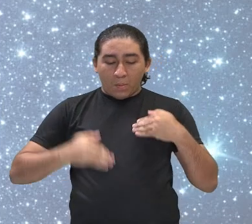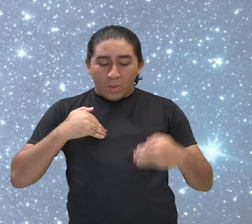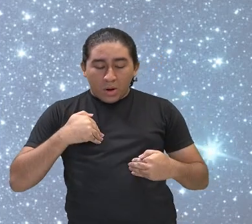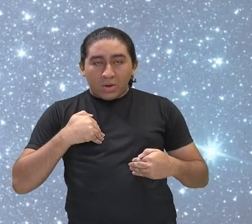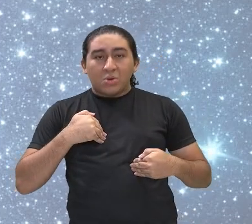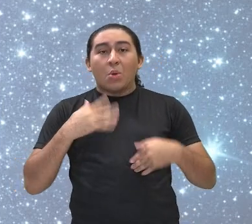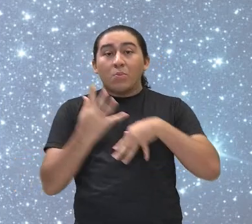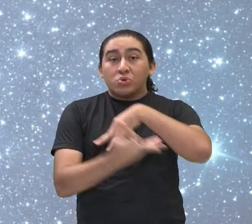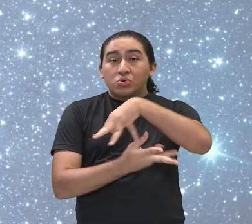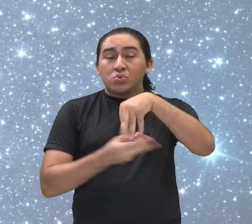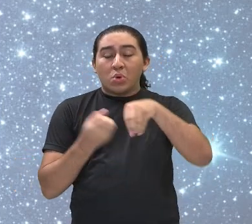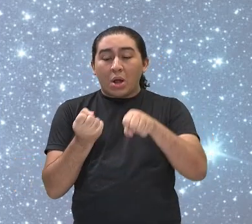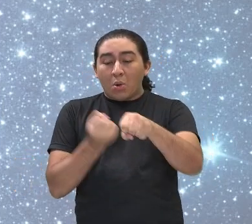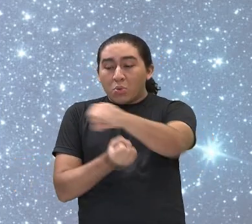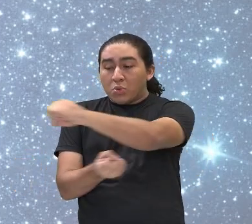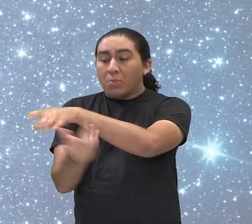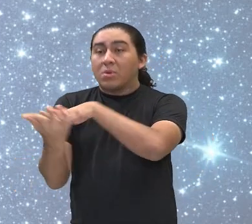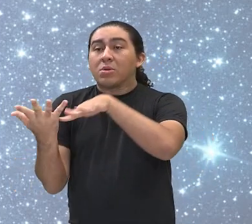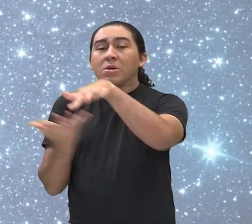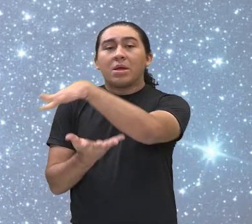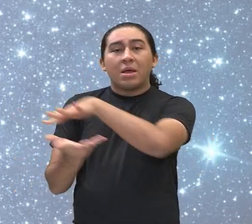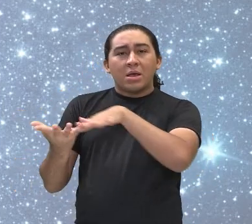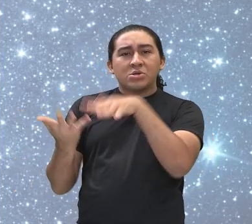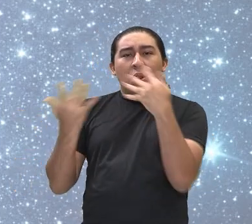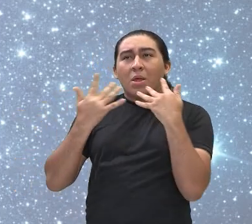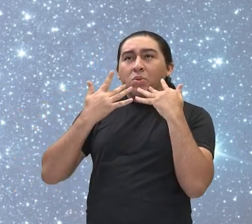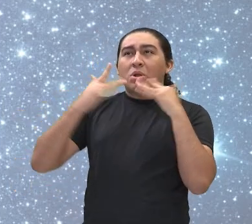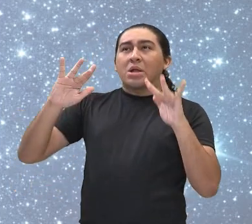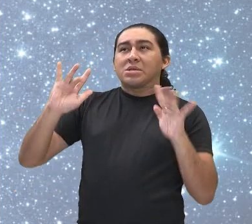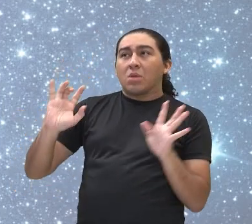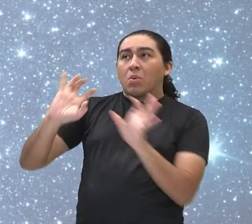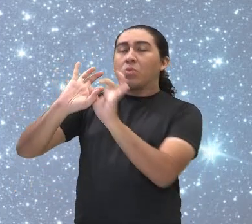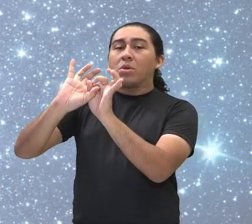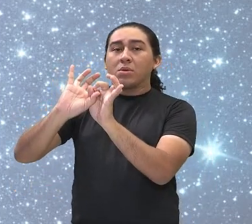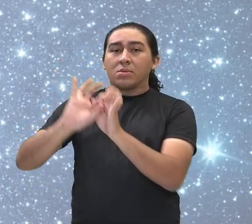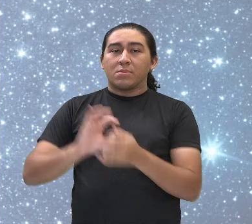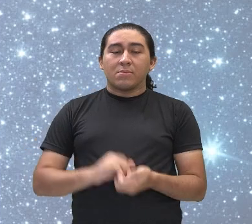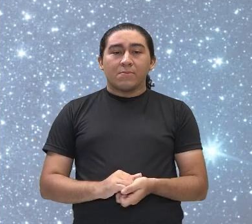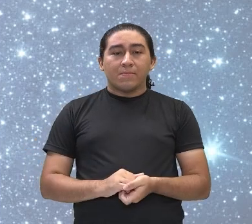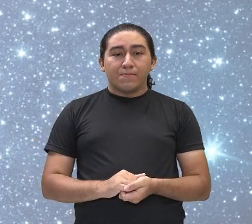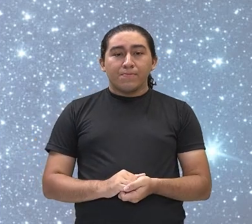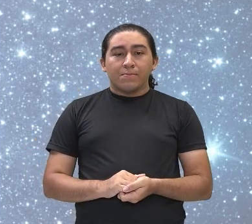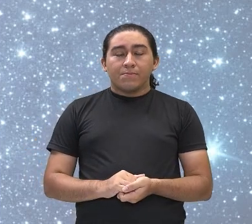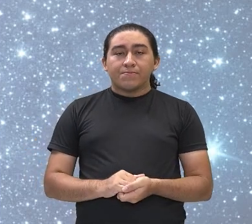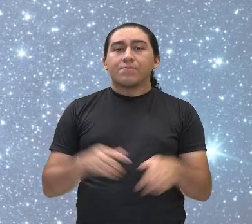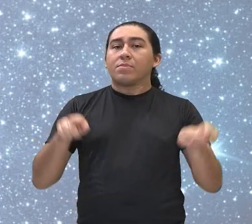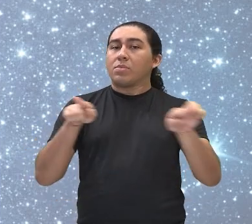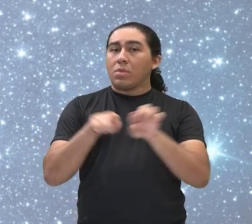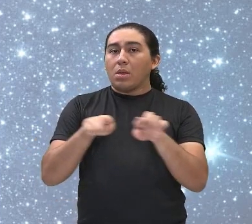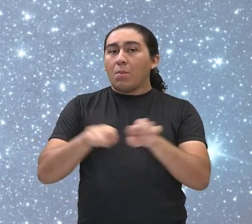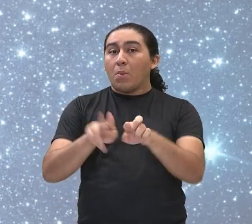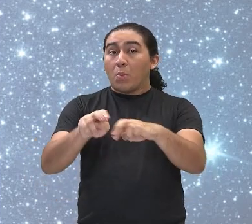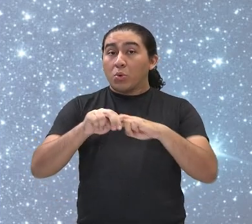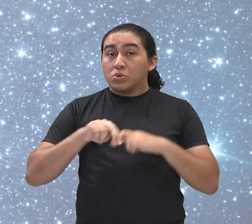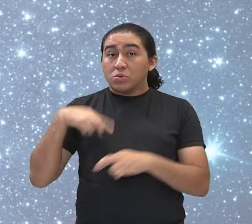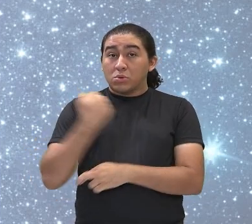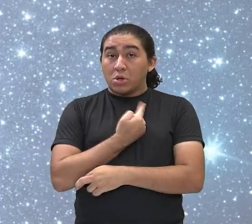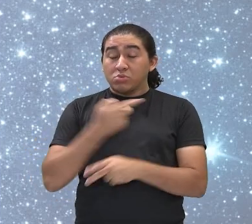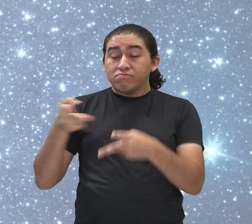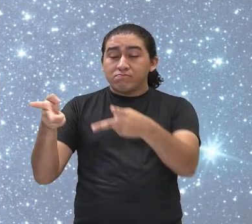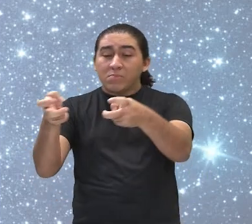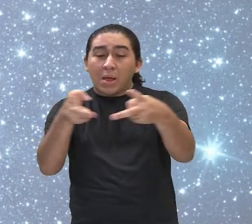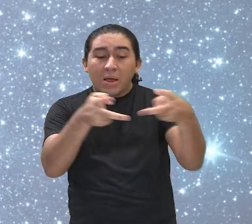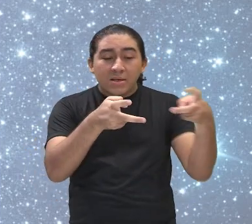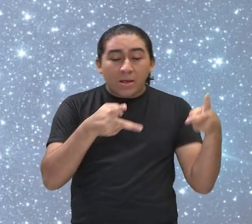ao cosmos, à natureza, aos outros. E assim, vamos olhando que